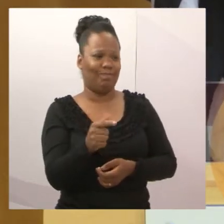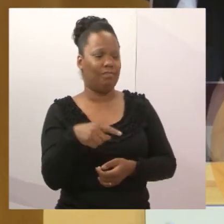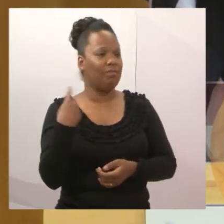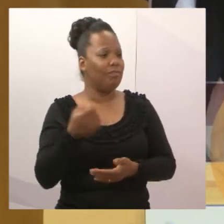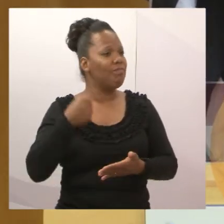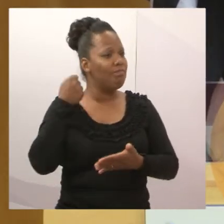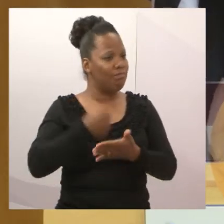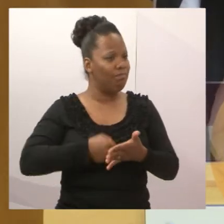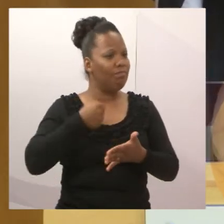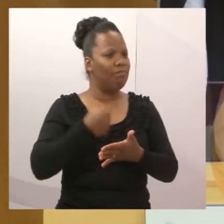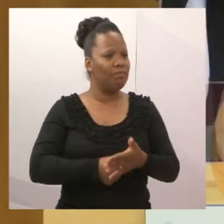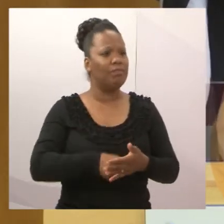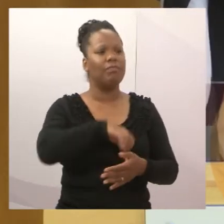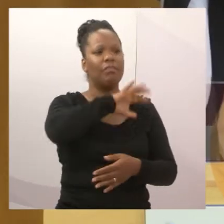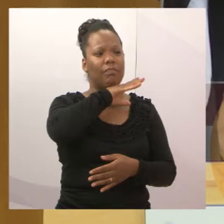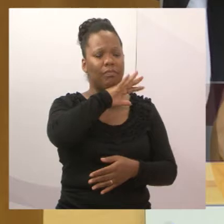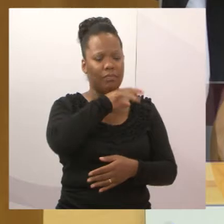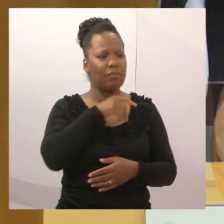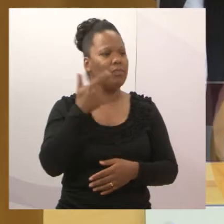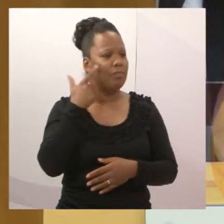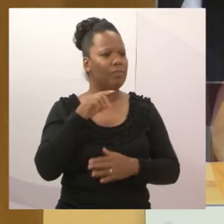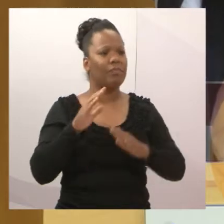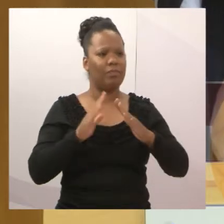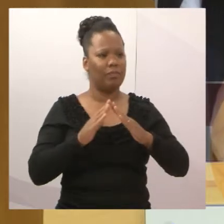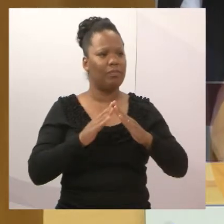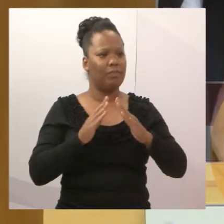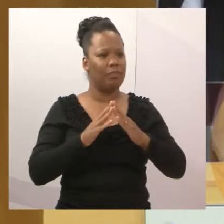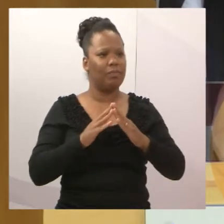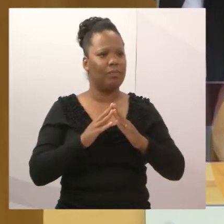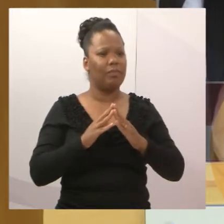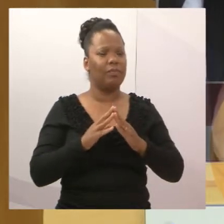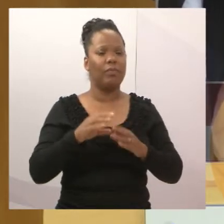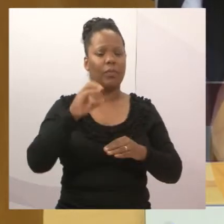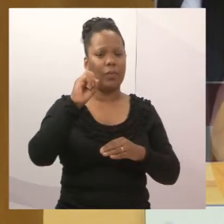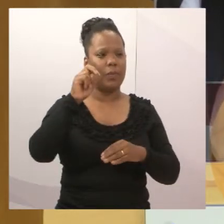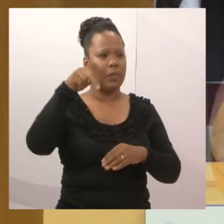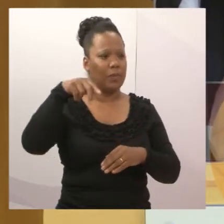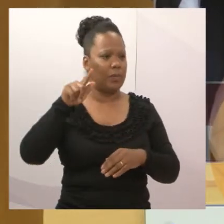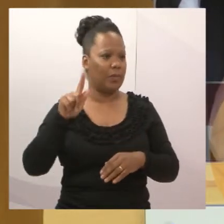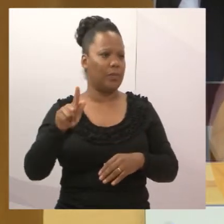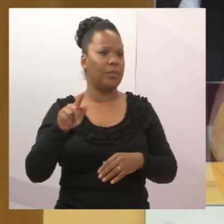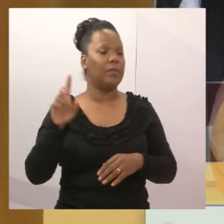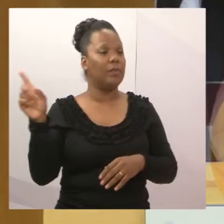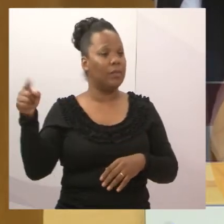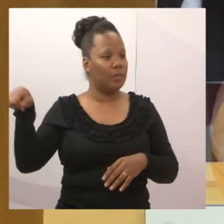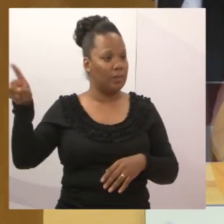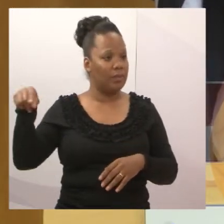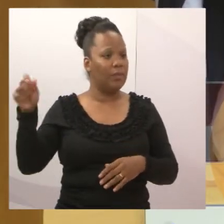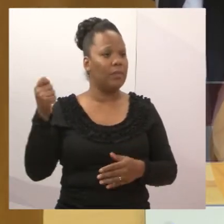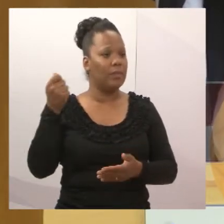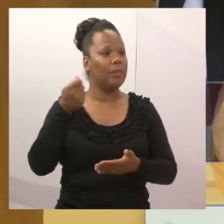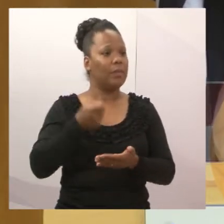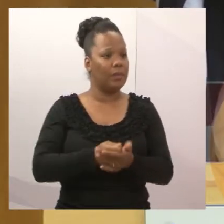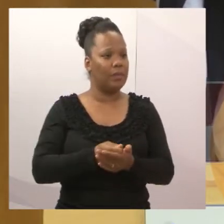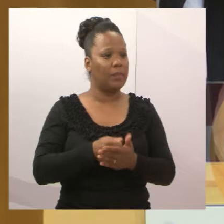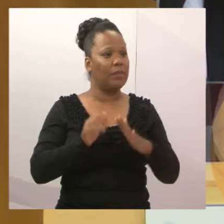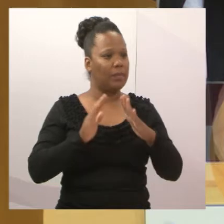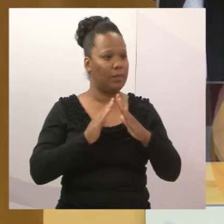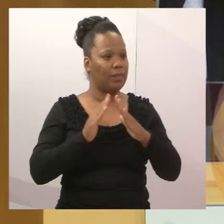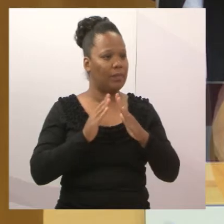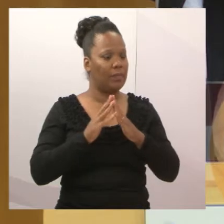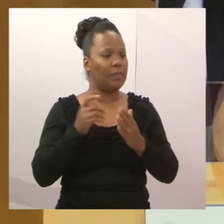que esses animais tenham um abrigo. As ONGs aqui em Jacareí, elas pagam a hospedagem de